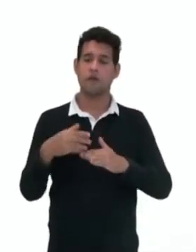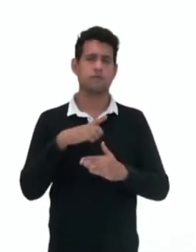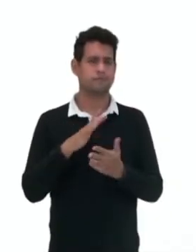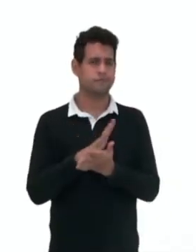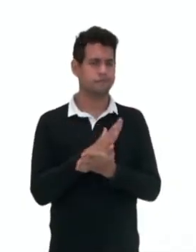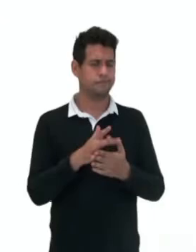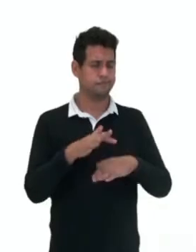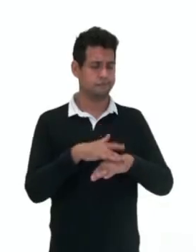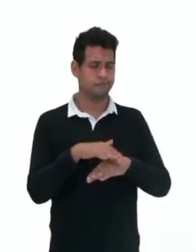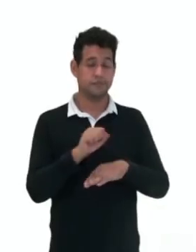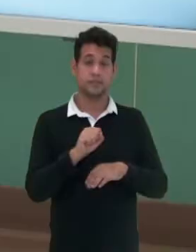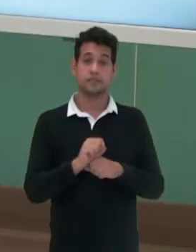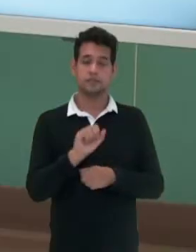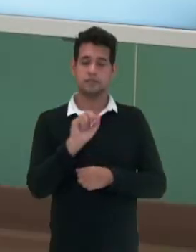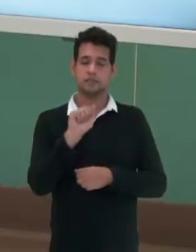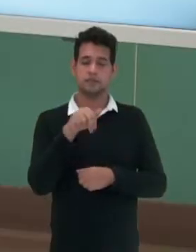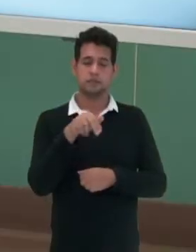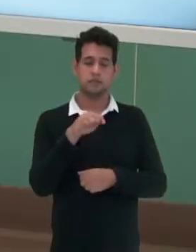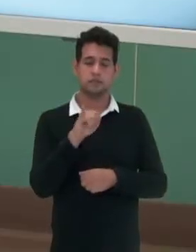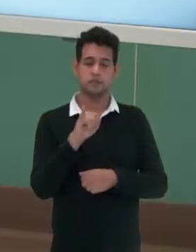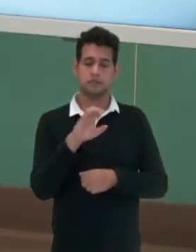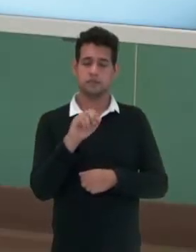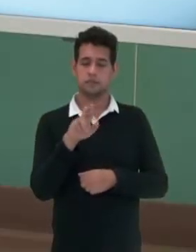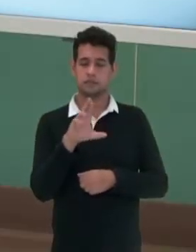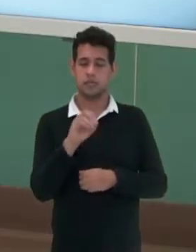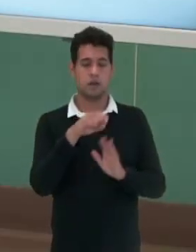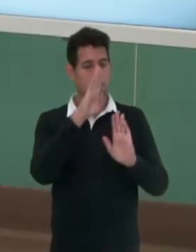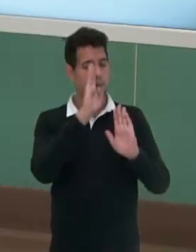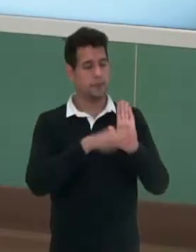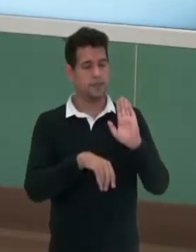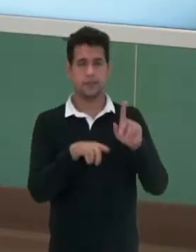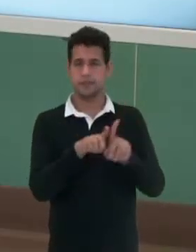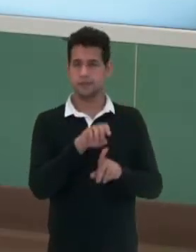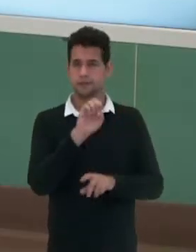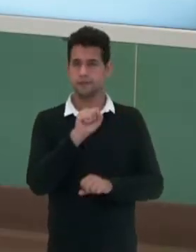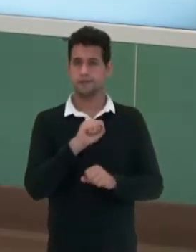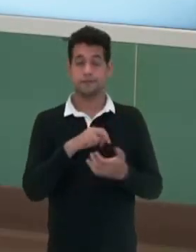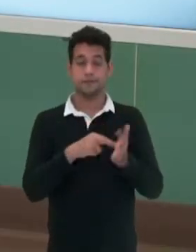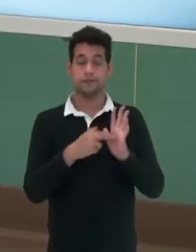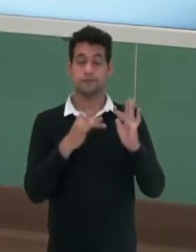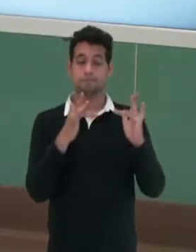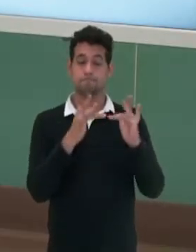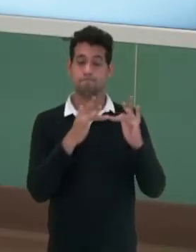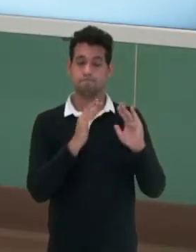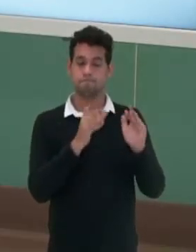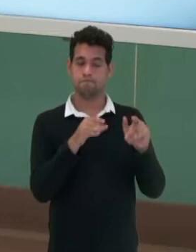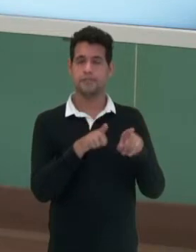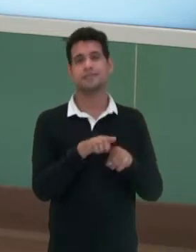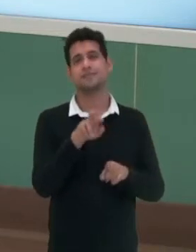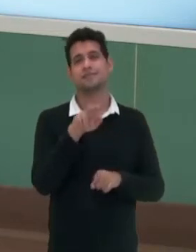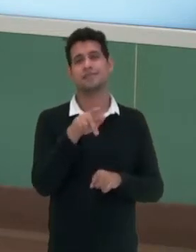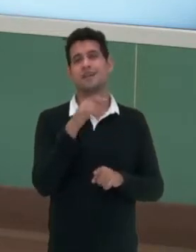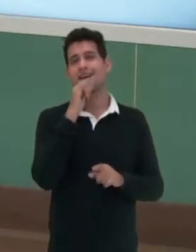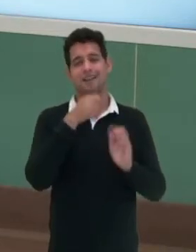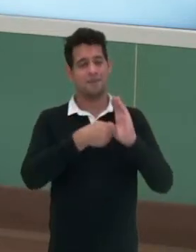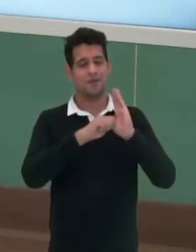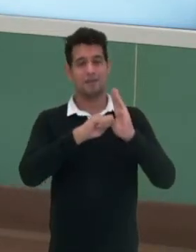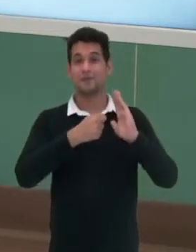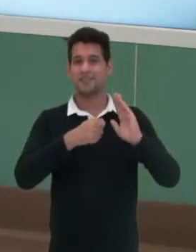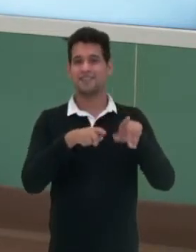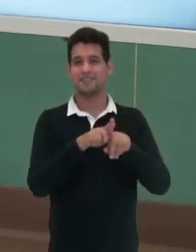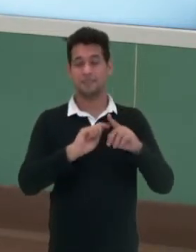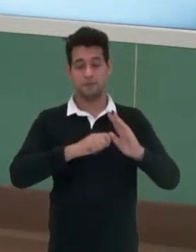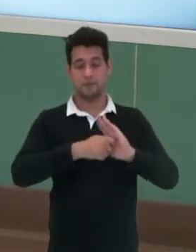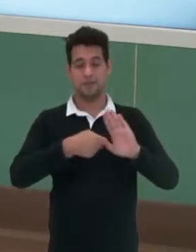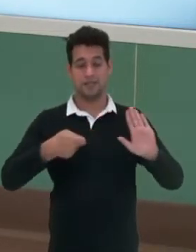doença. E o anticorpo vai eliminar aquele antígeno. Então, é uma ligação específica, como se fosse chave e fechadura, né? Ele